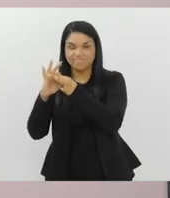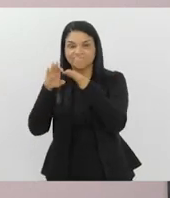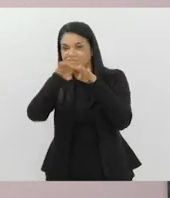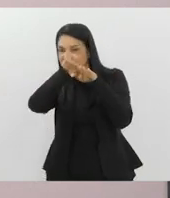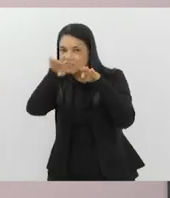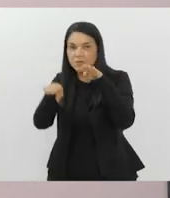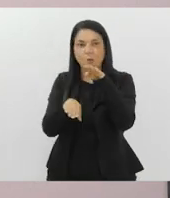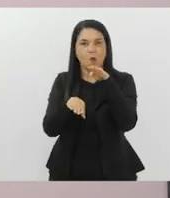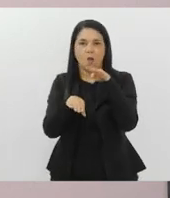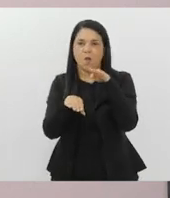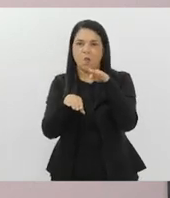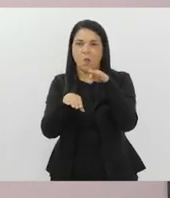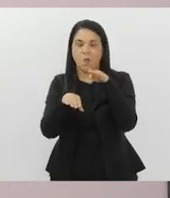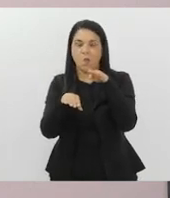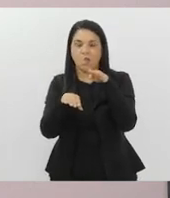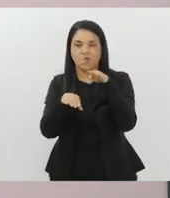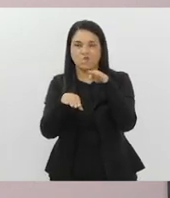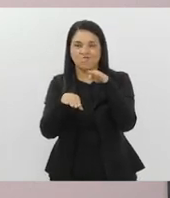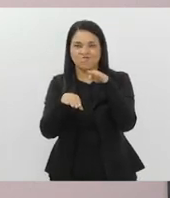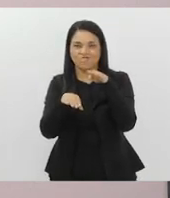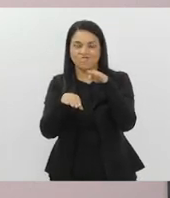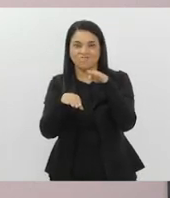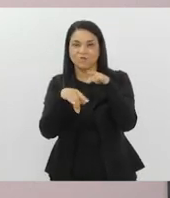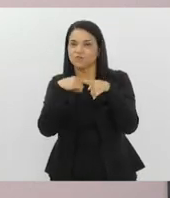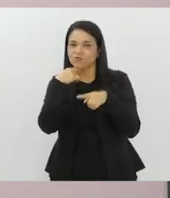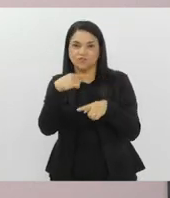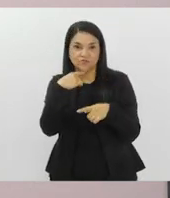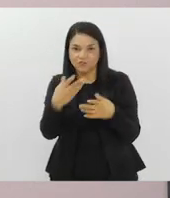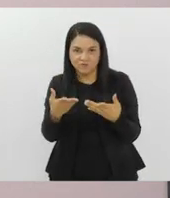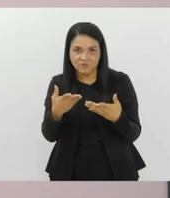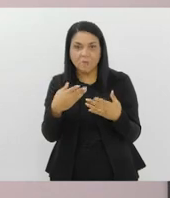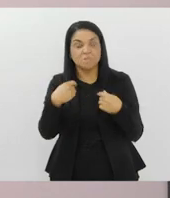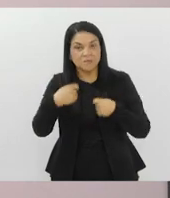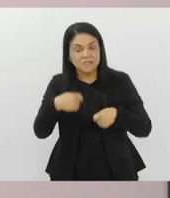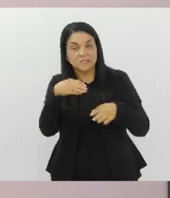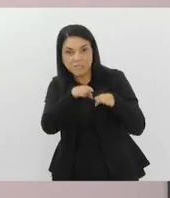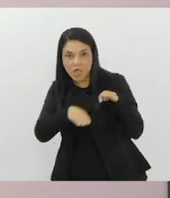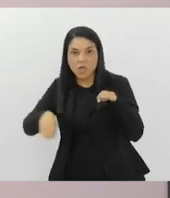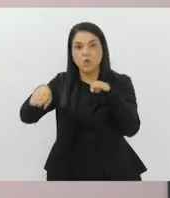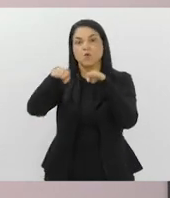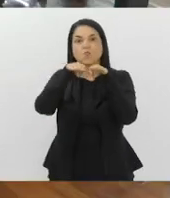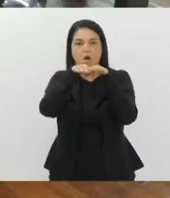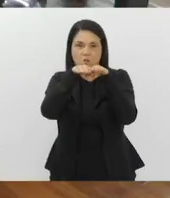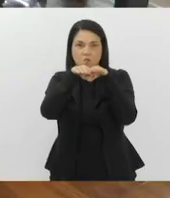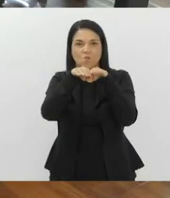é um contexto de condições muito injustas. Podemos...